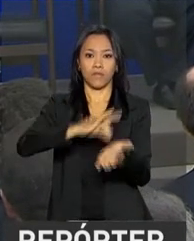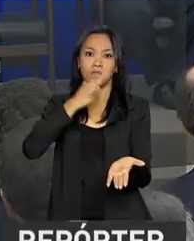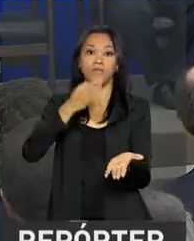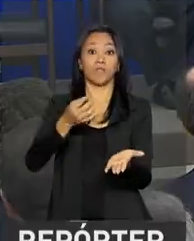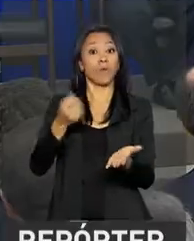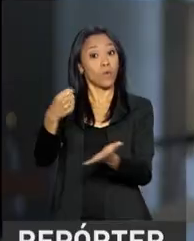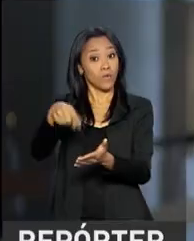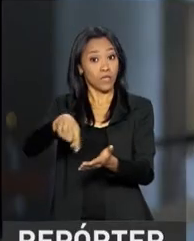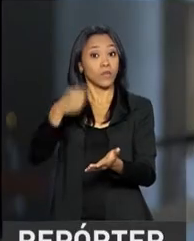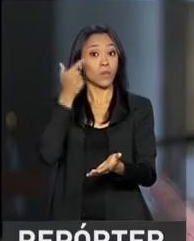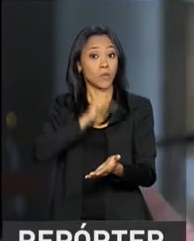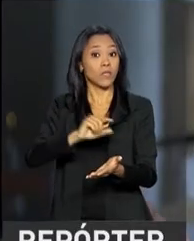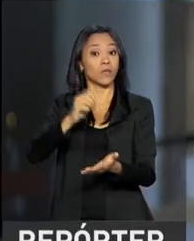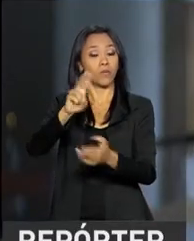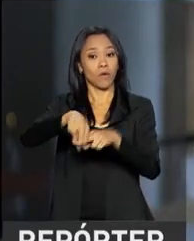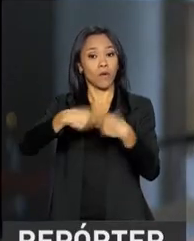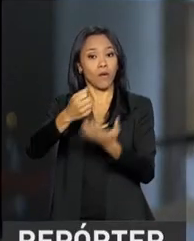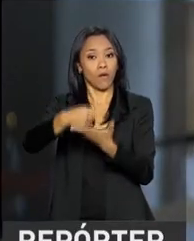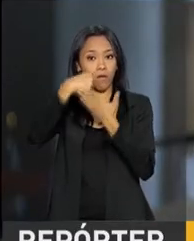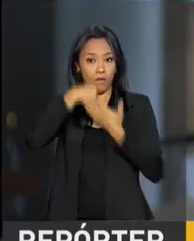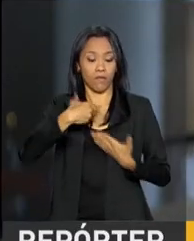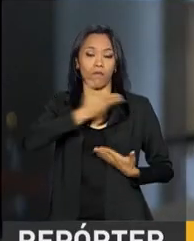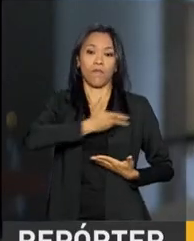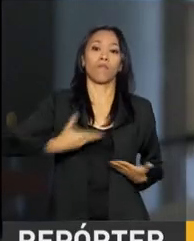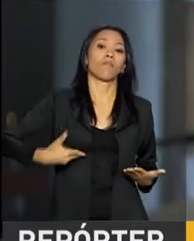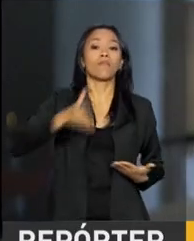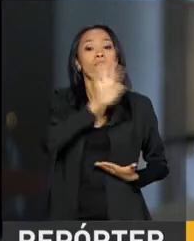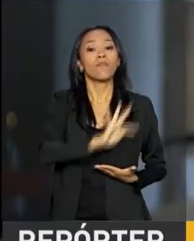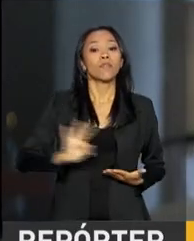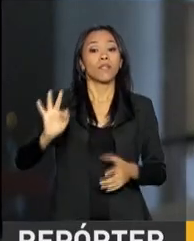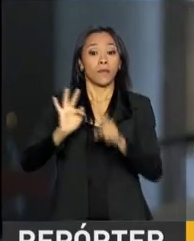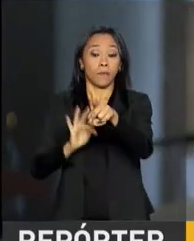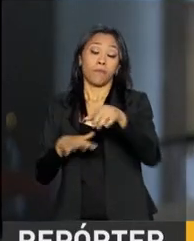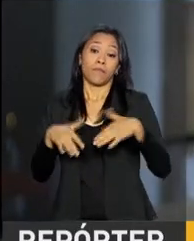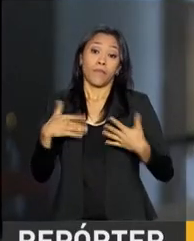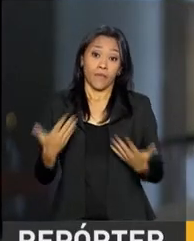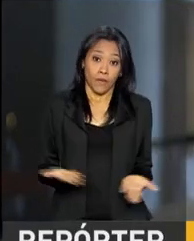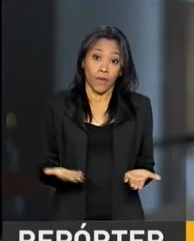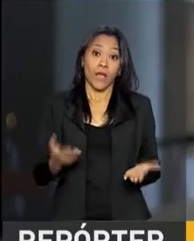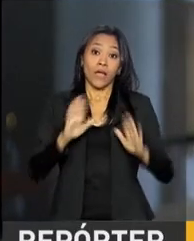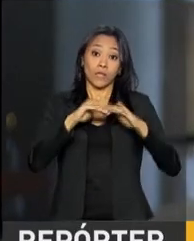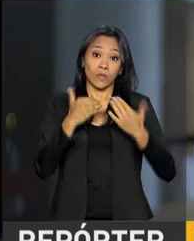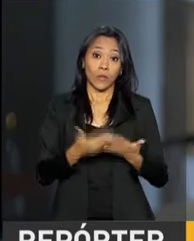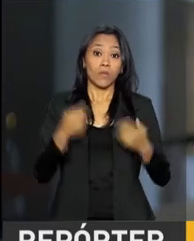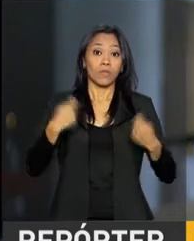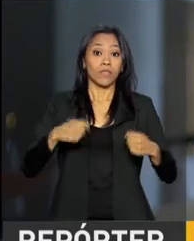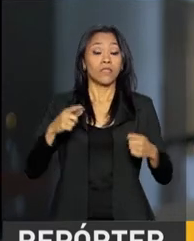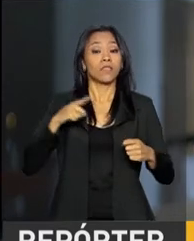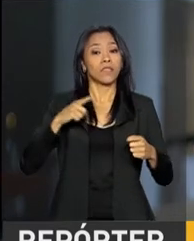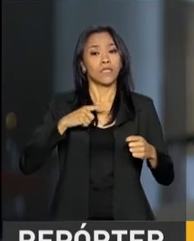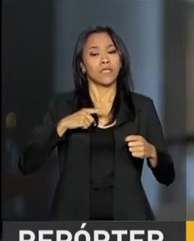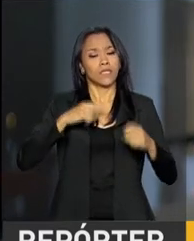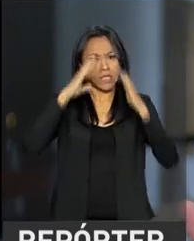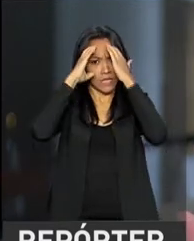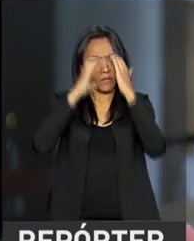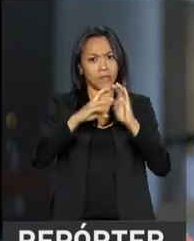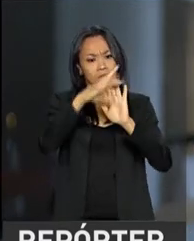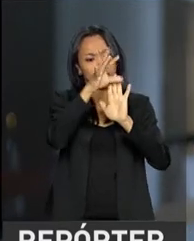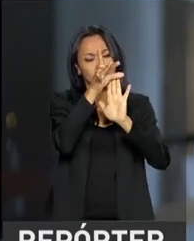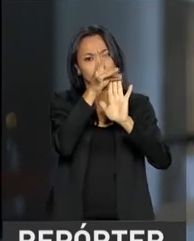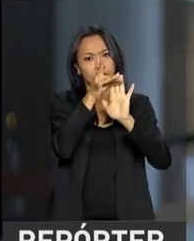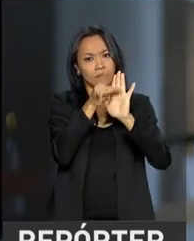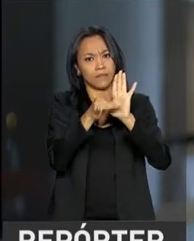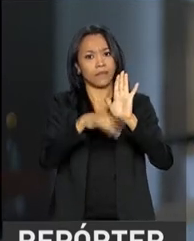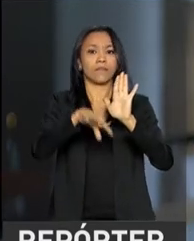do governo federal para participar do programa as escolas têm que cumprir alguns requisitos como o número mínimo de 60 matrículas em